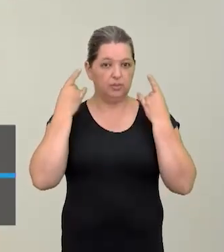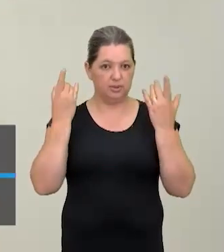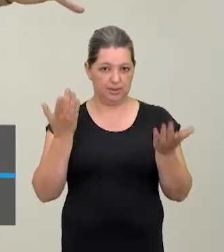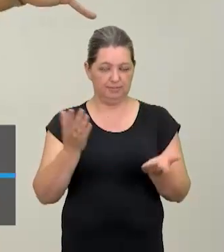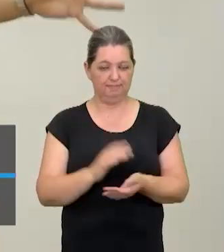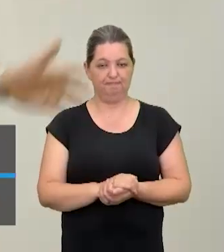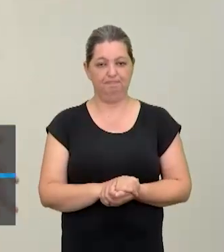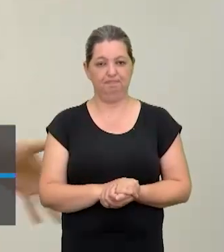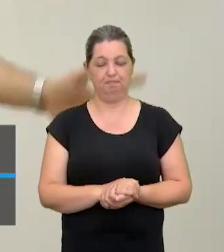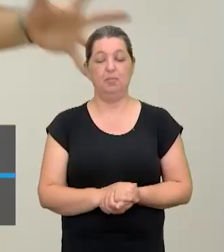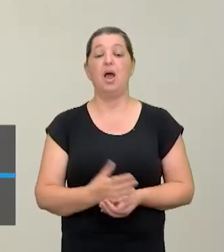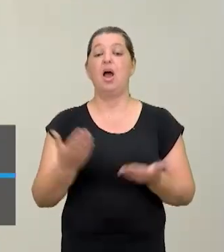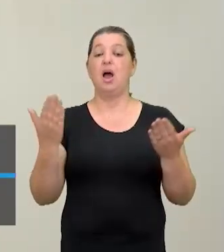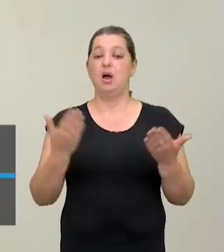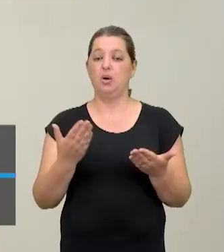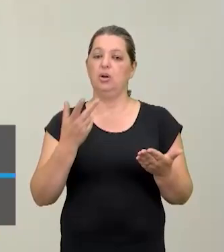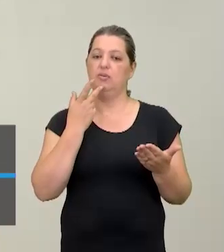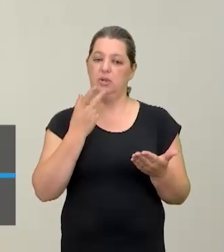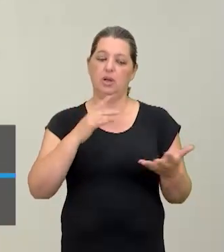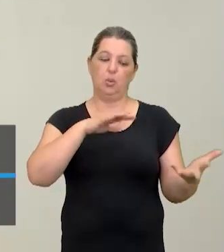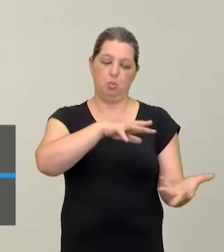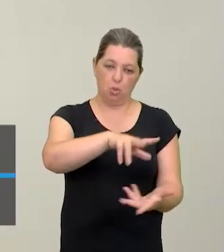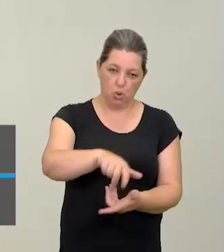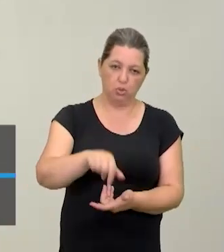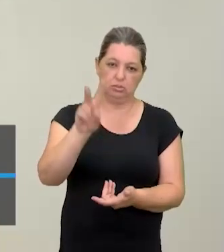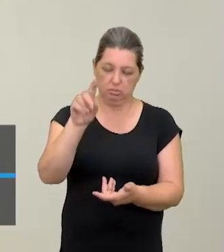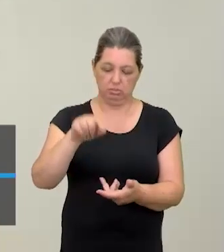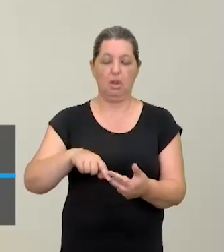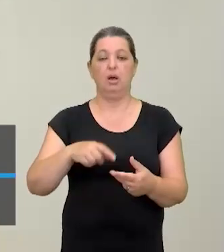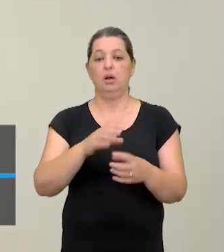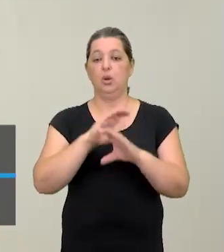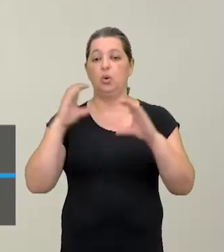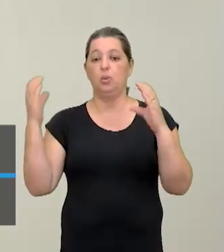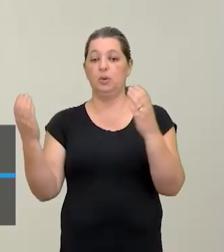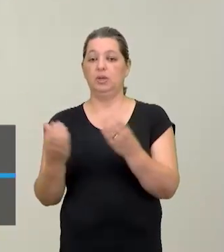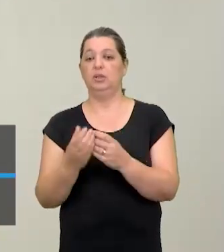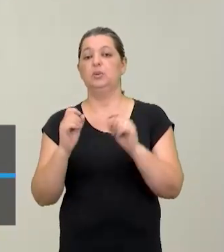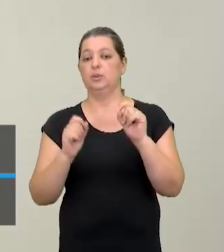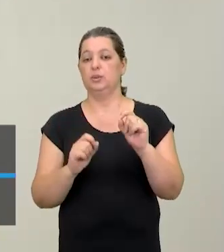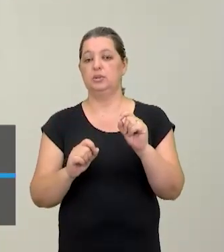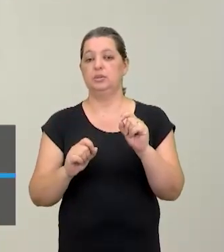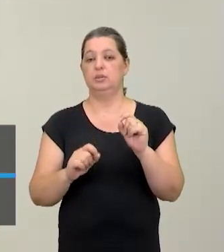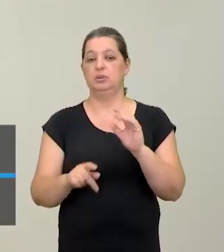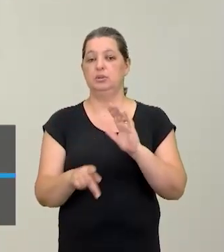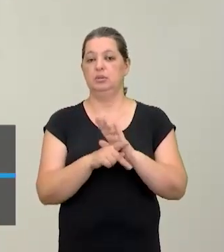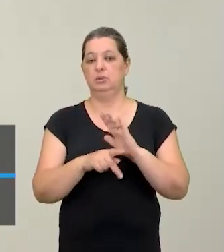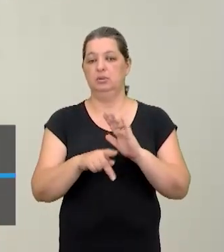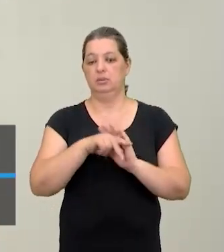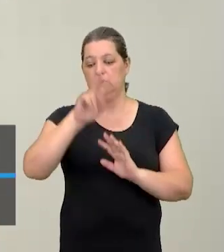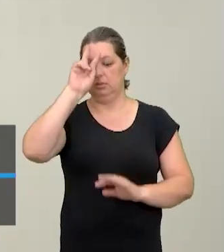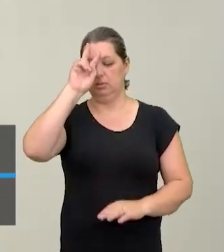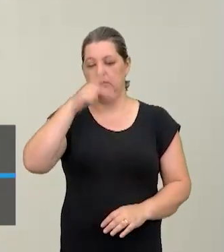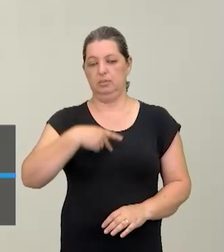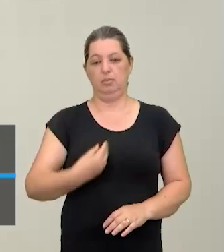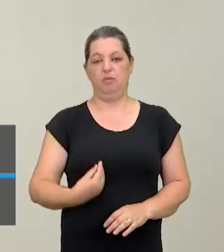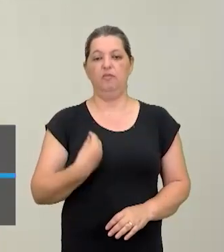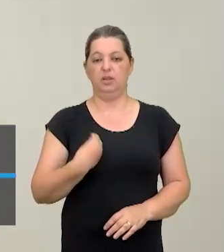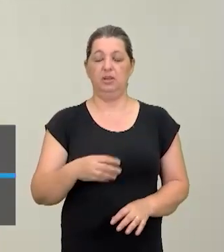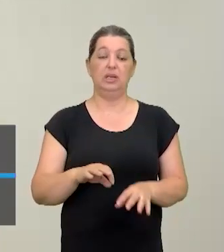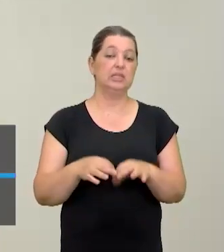gente, falamos do mundo, falamos da comunidade, agora vamos falar de nossas próprias vidas. Então, bem